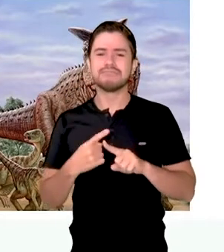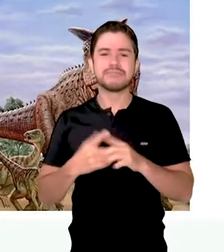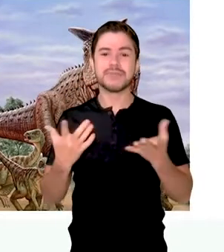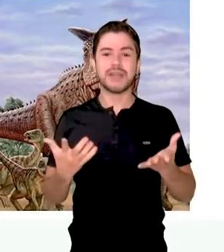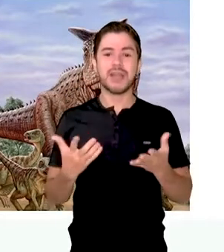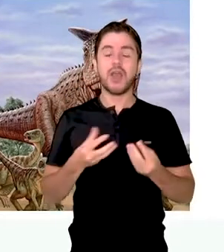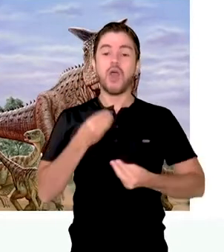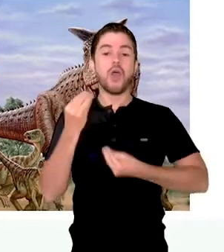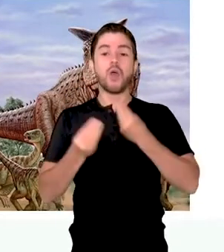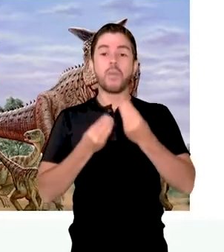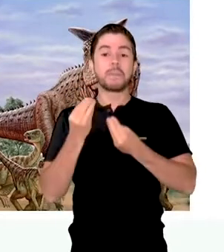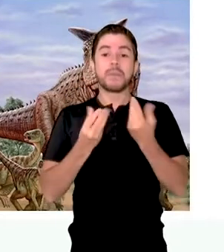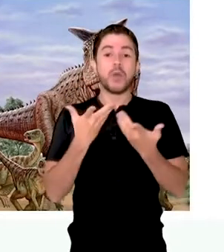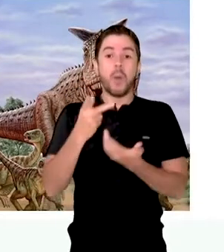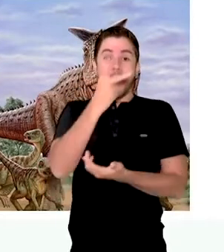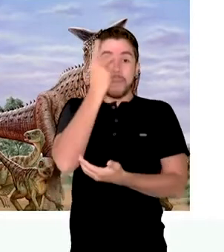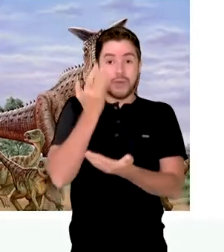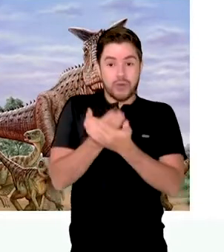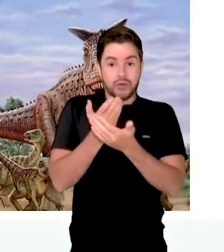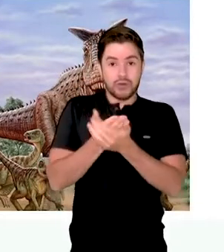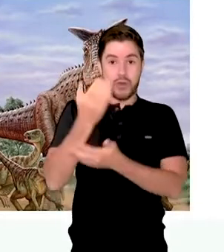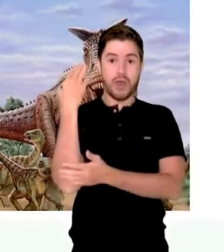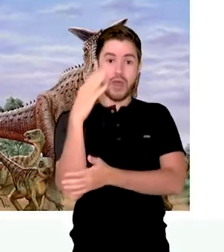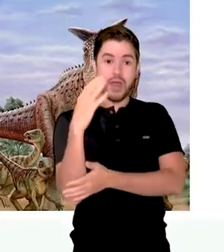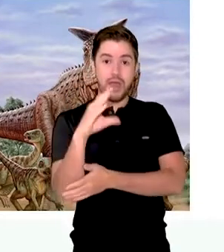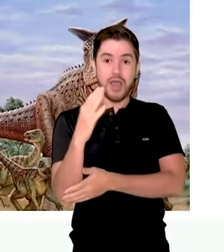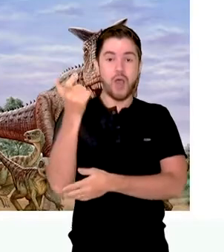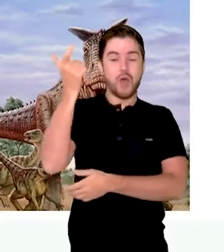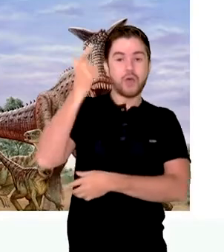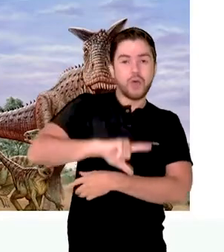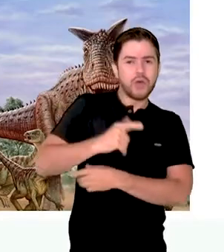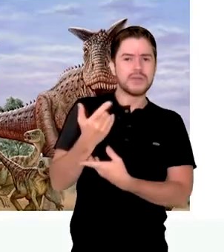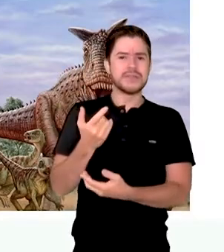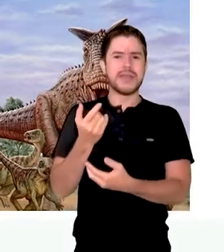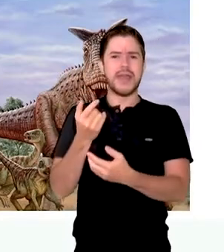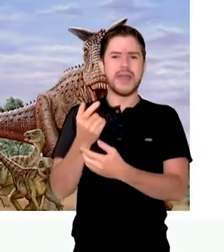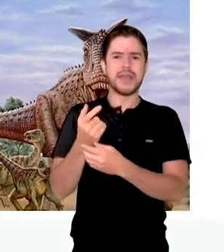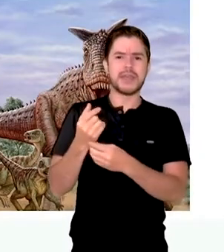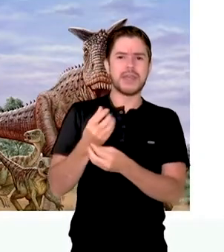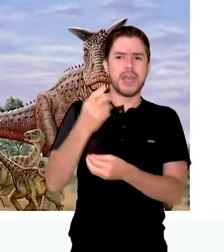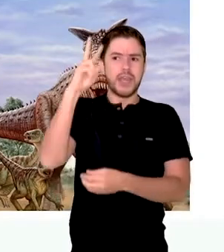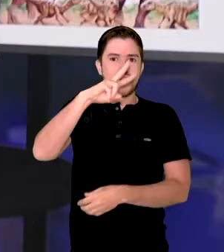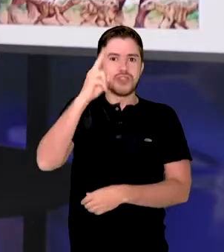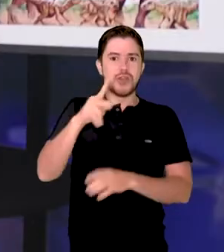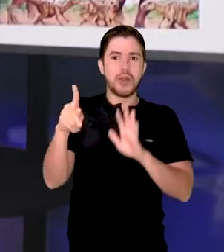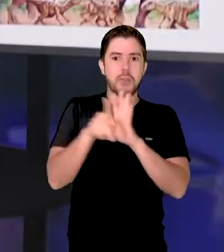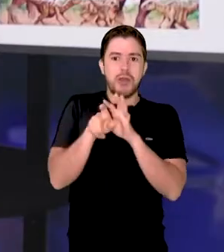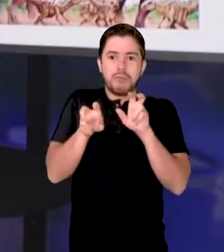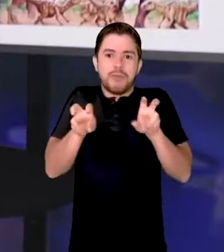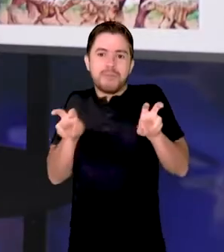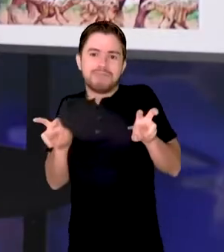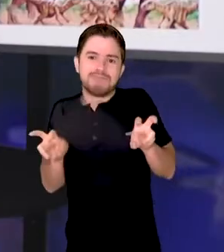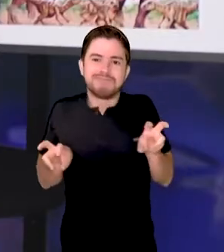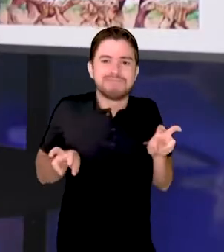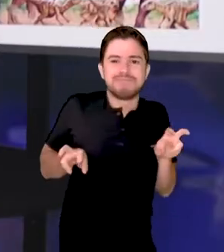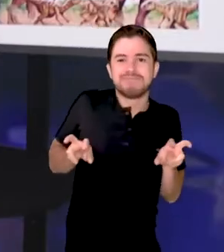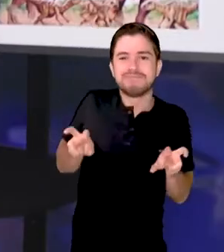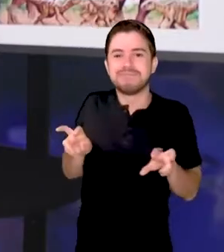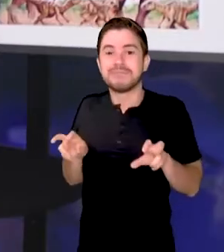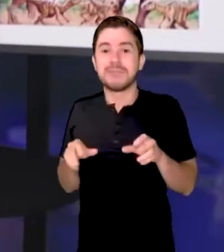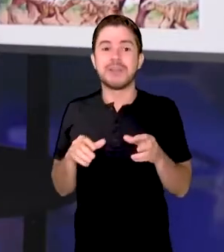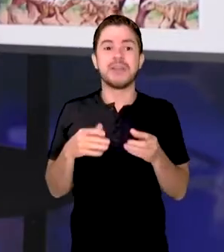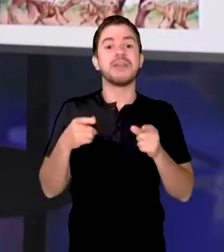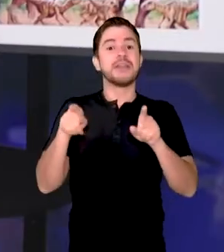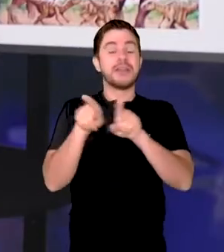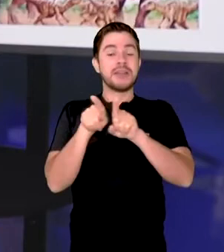como que os cientistas conseguem saber dados sobre dinossauros meu povo isso tem a ver com potência de